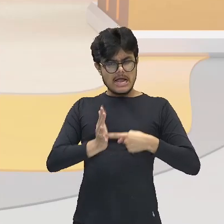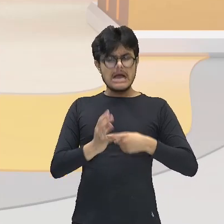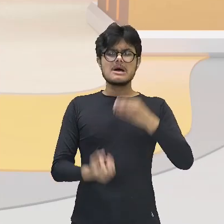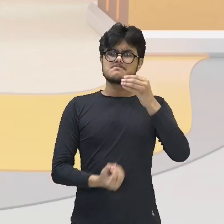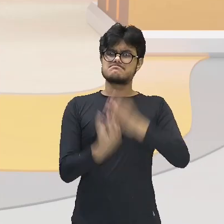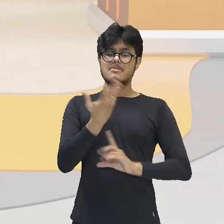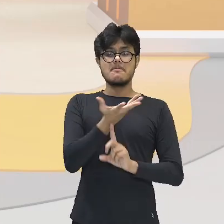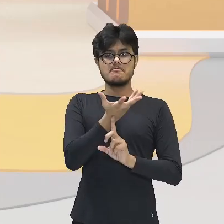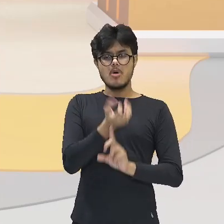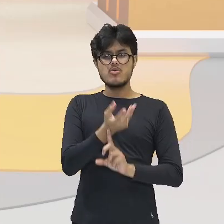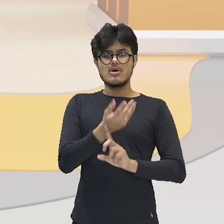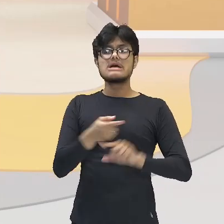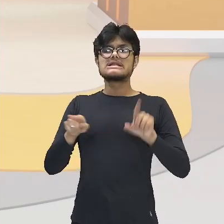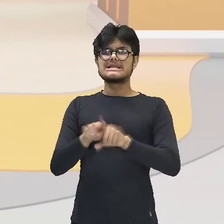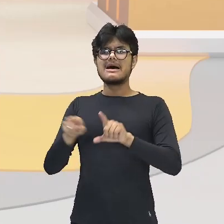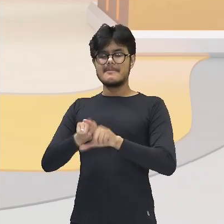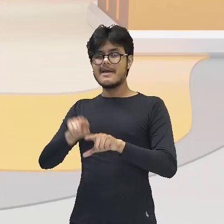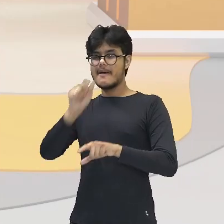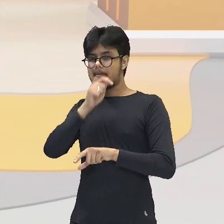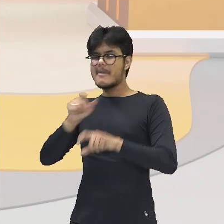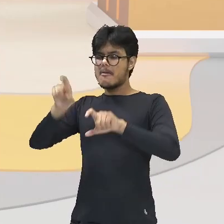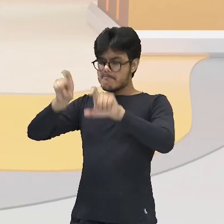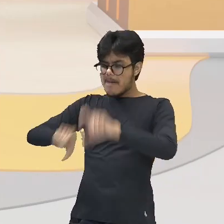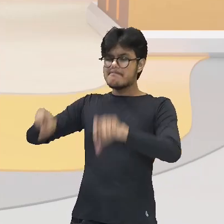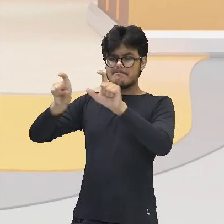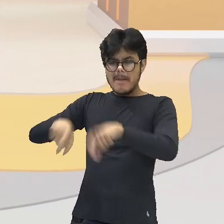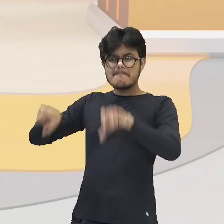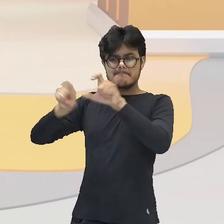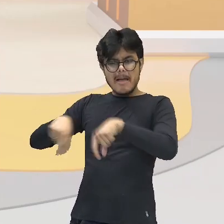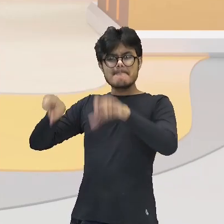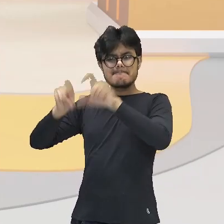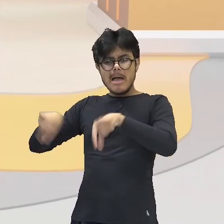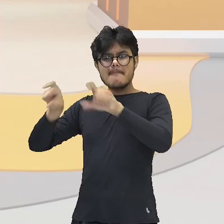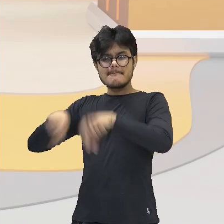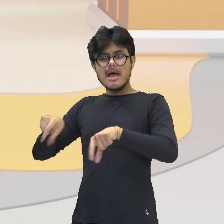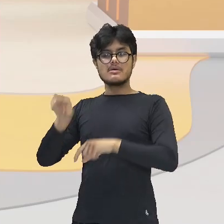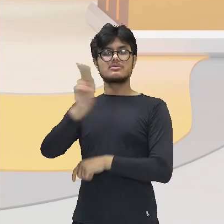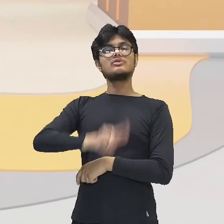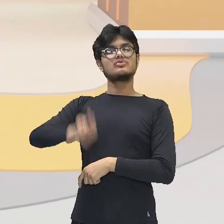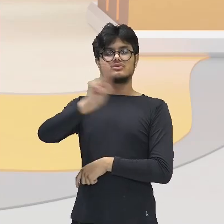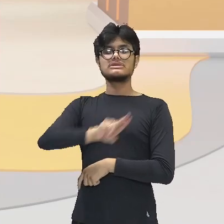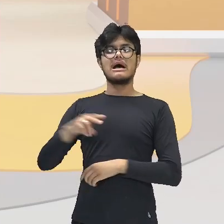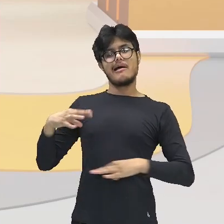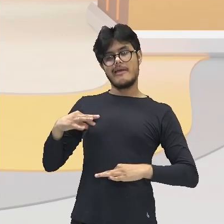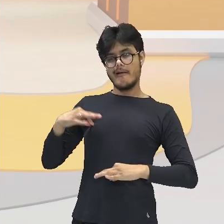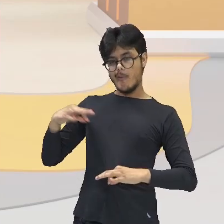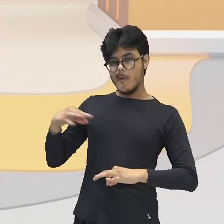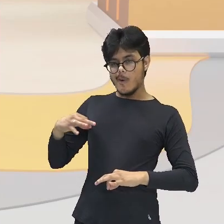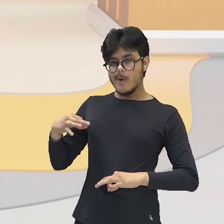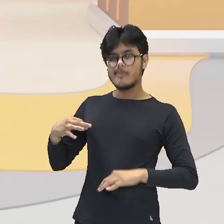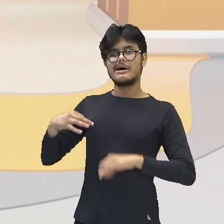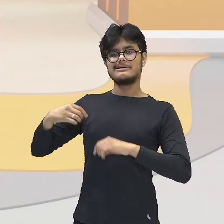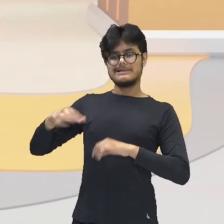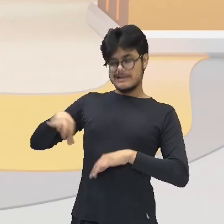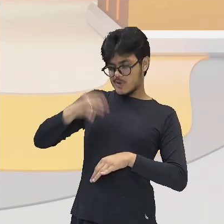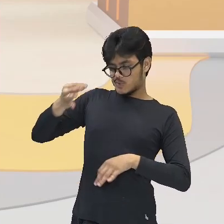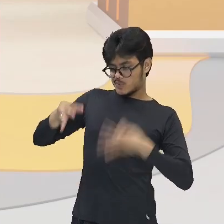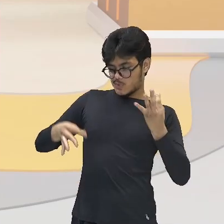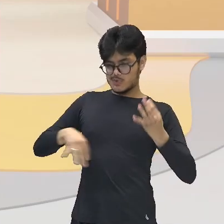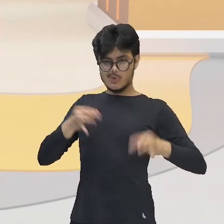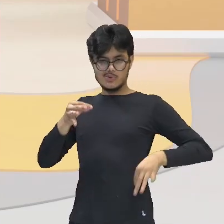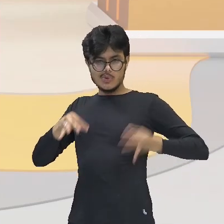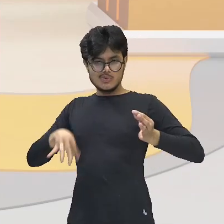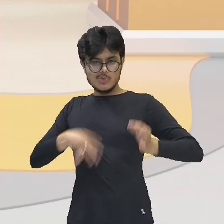mecânico, né, que era um equipamento assim, manual, muito utilizado para tecer os tecidos,